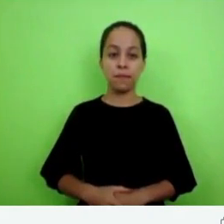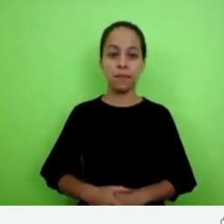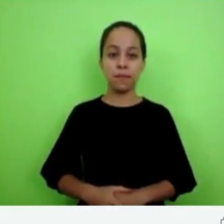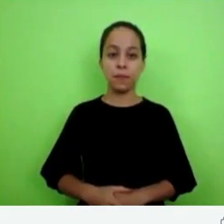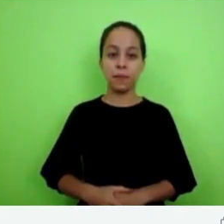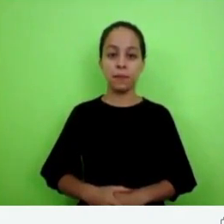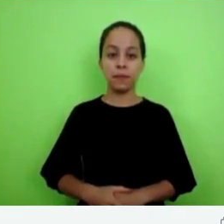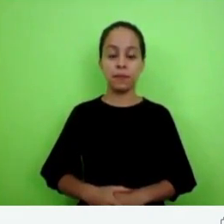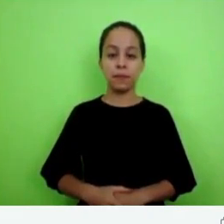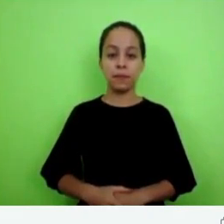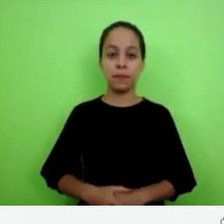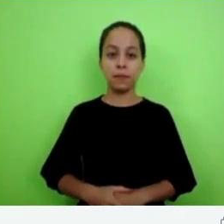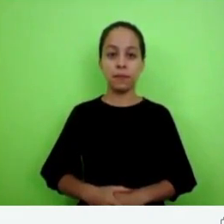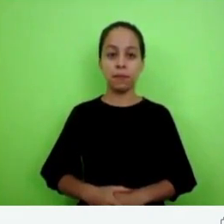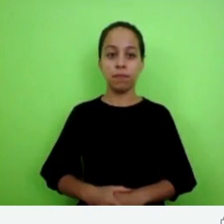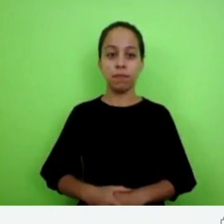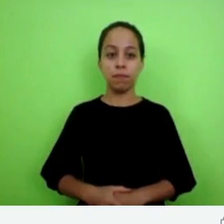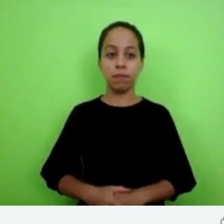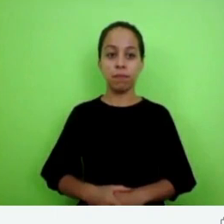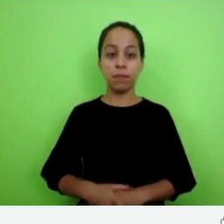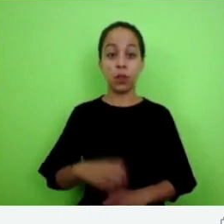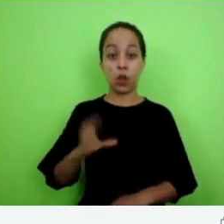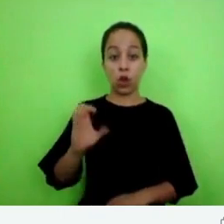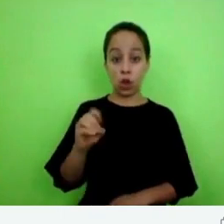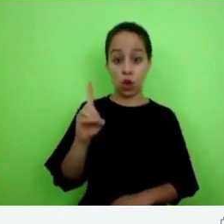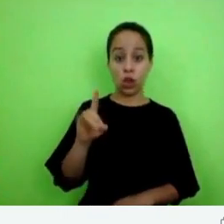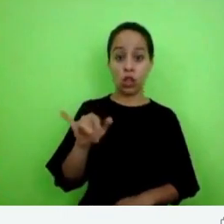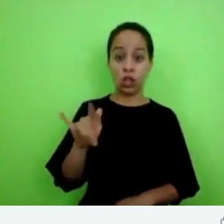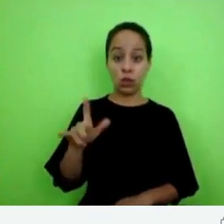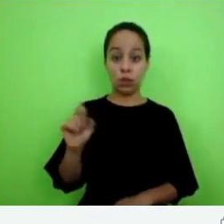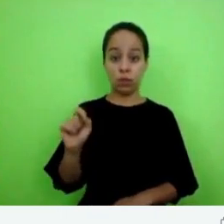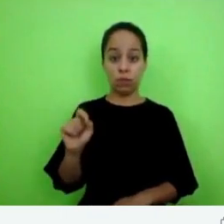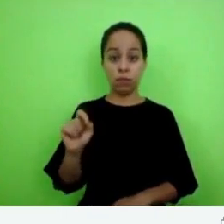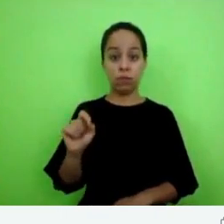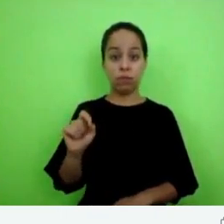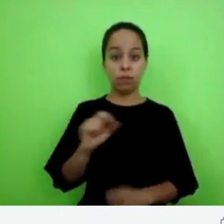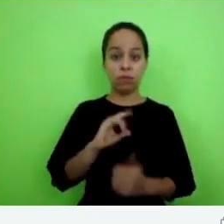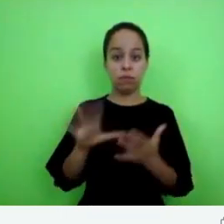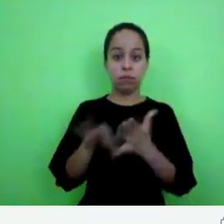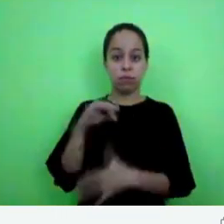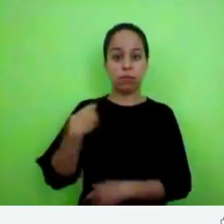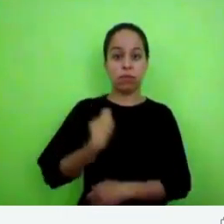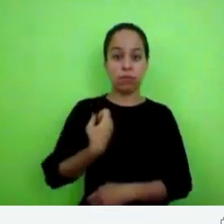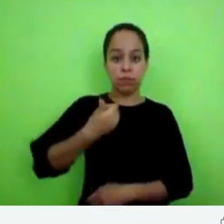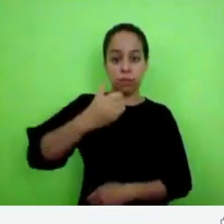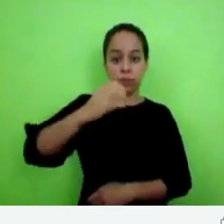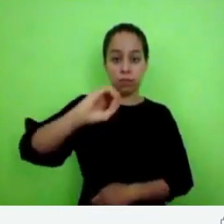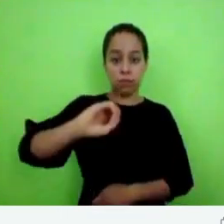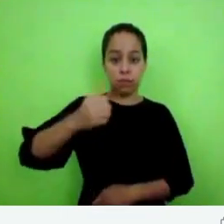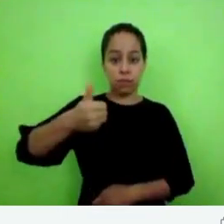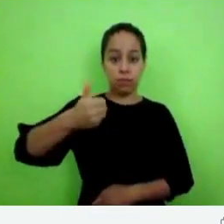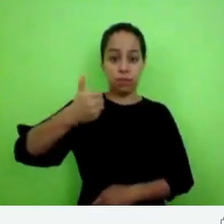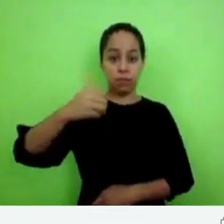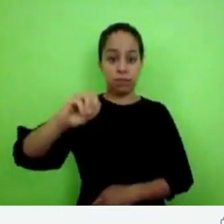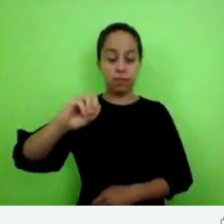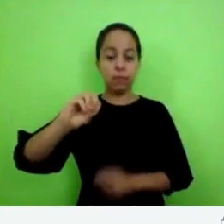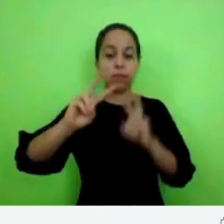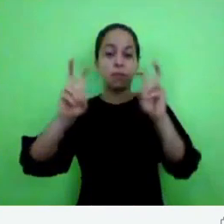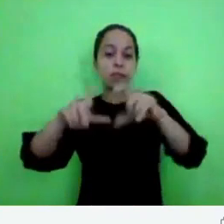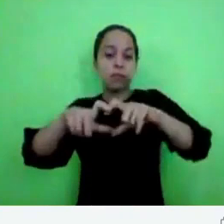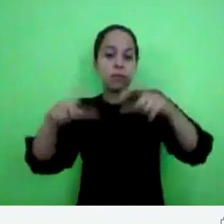O código de vagas que será sorteado vai ser o código 010, vagas destinadas à ampla concorrência.